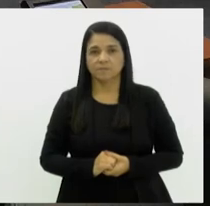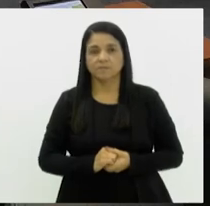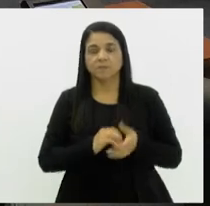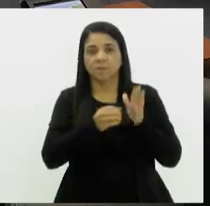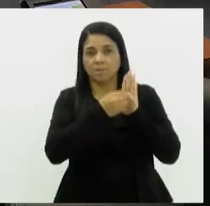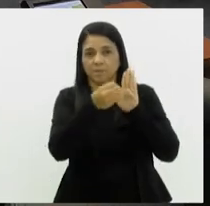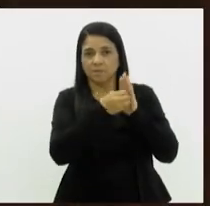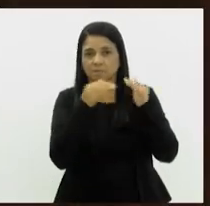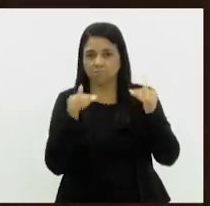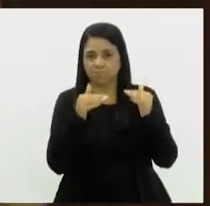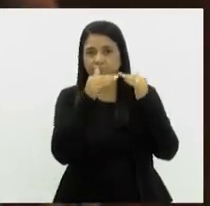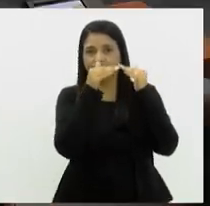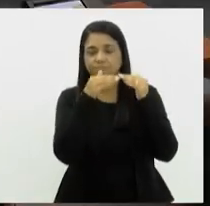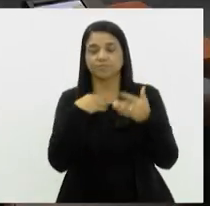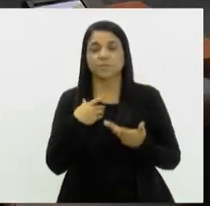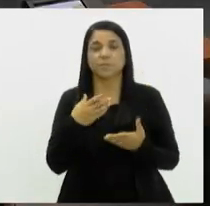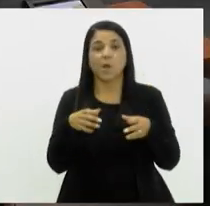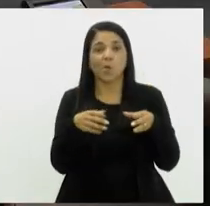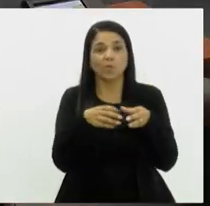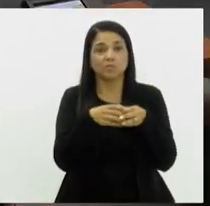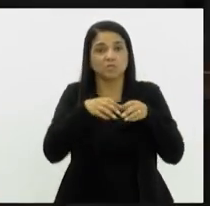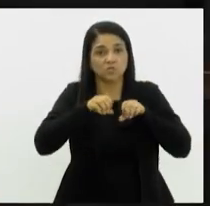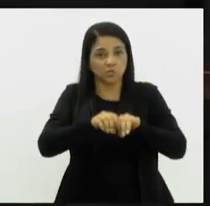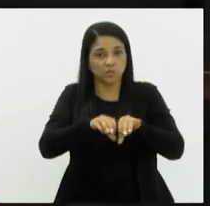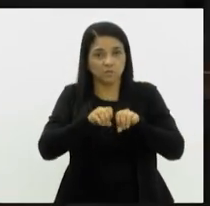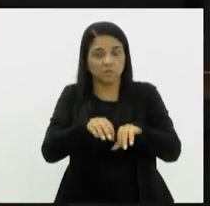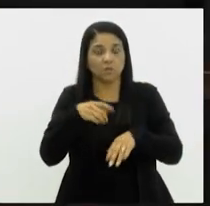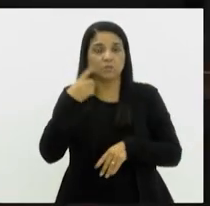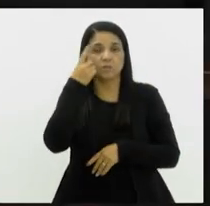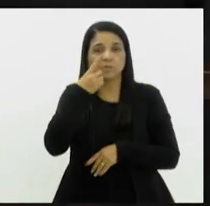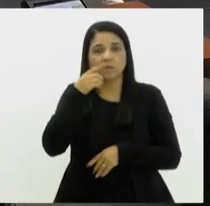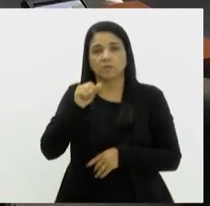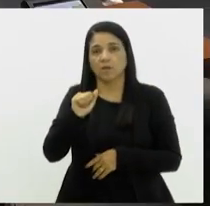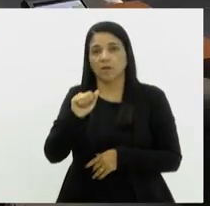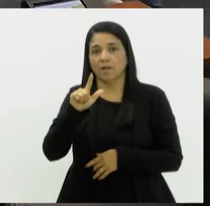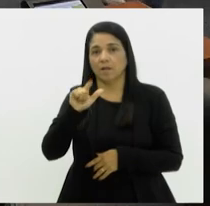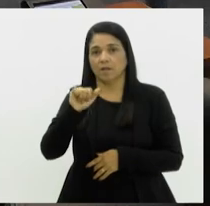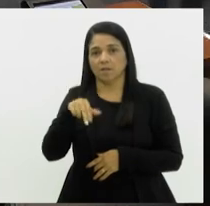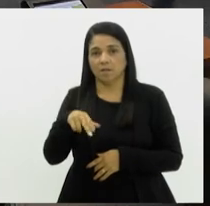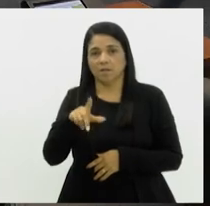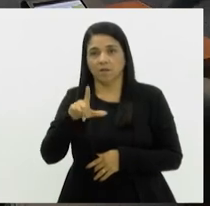Parecer favorável, presidenta. Pela Comissão de Educação, deputado Alan Lopes.